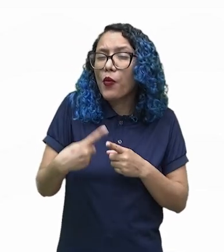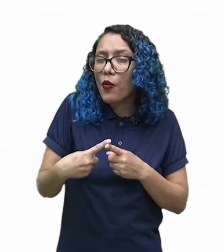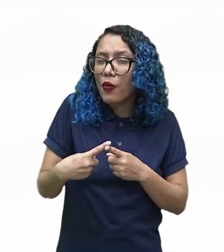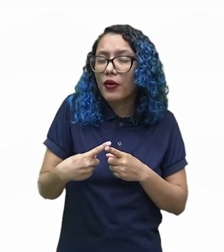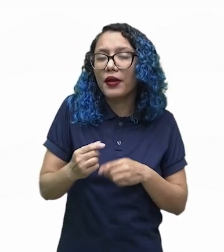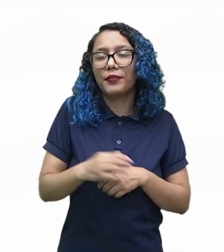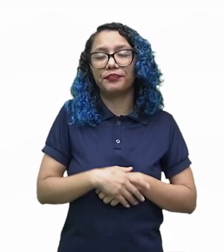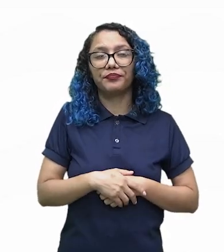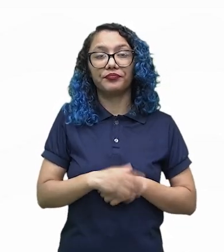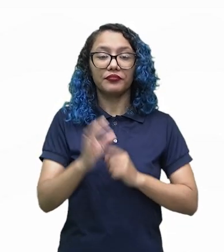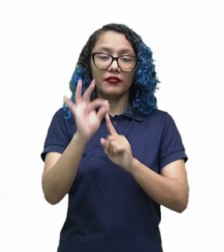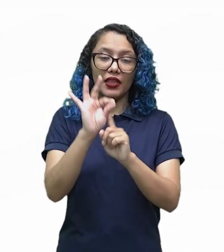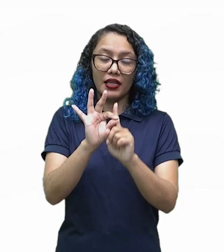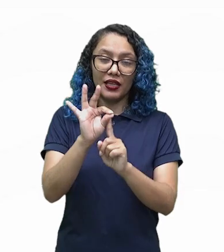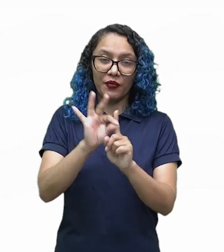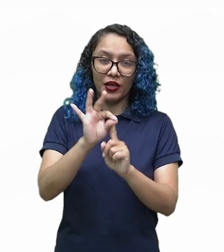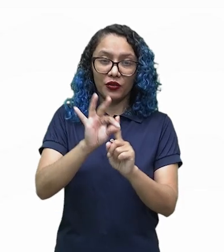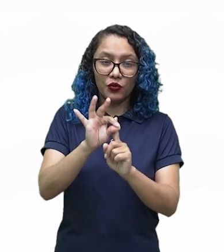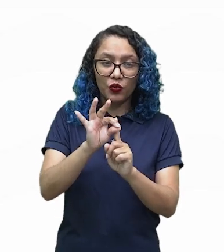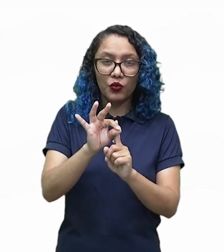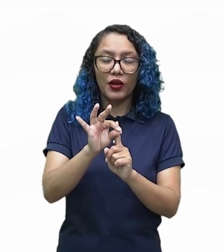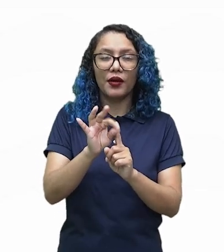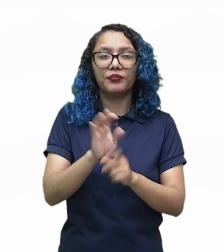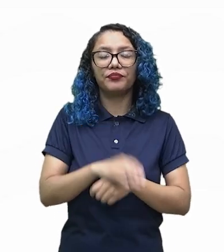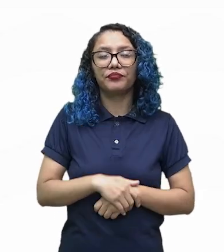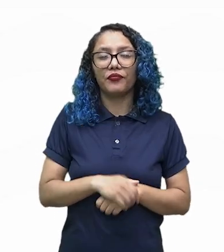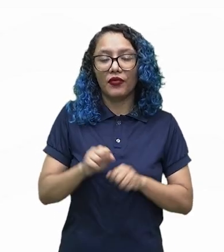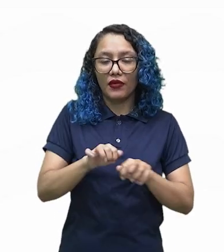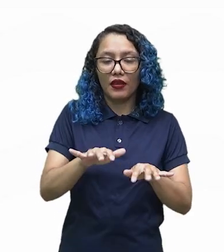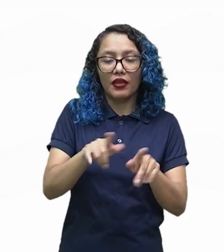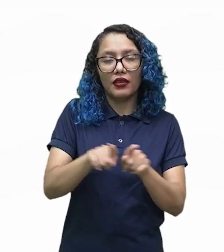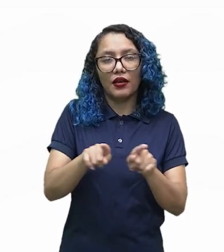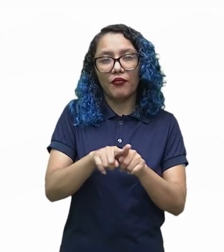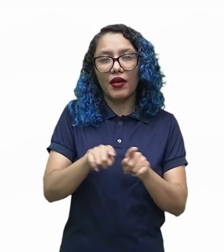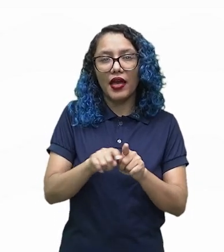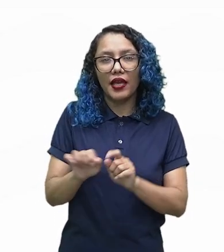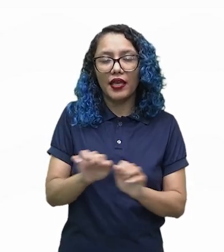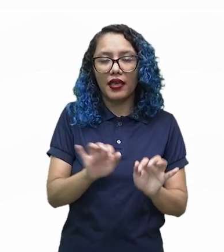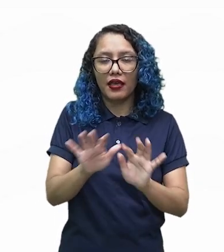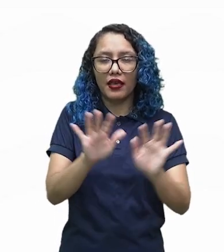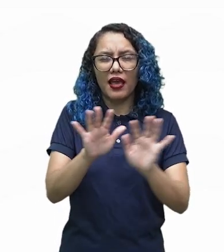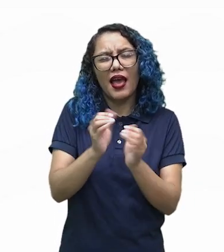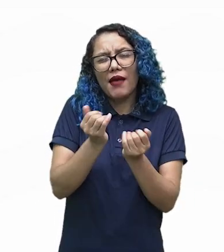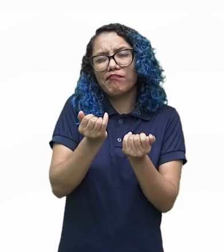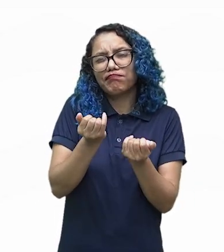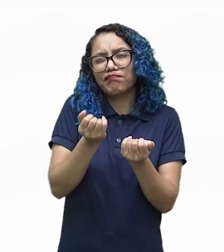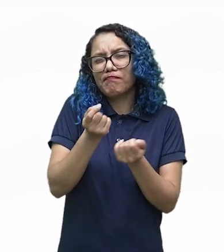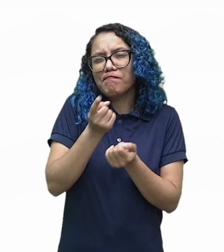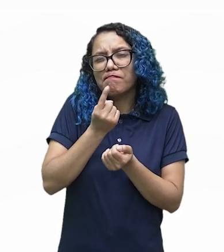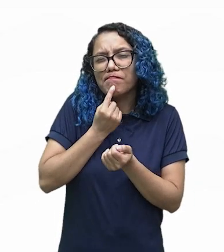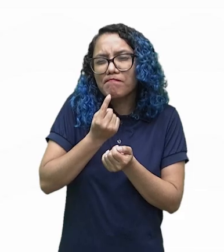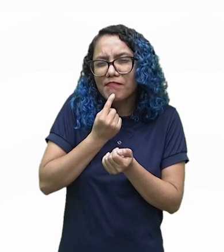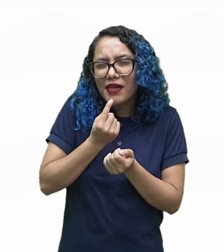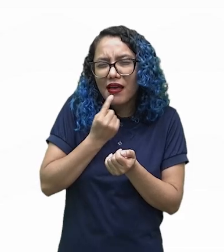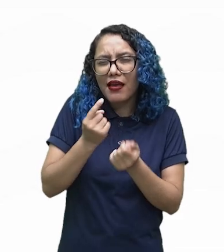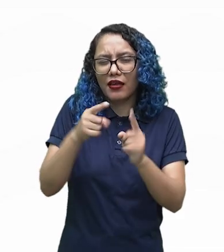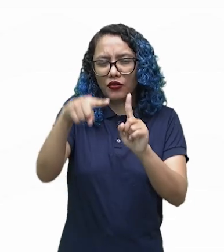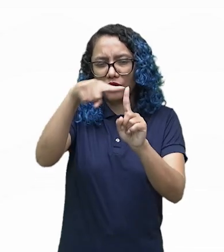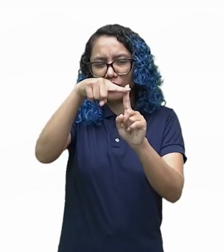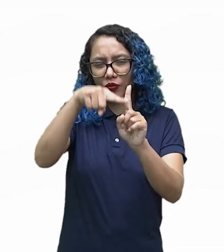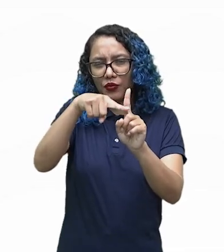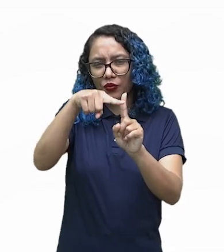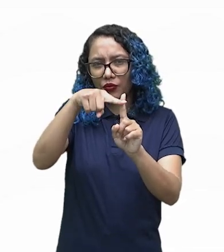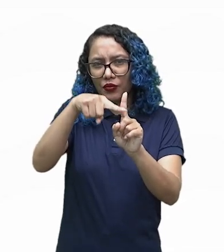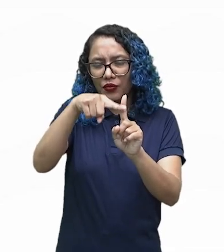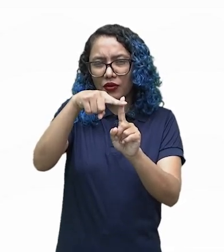matéria, porque as suas temperaturas de fusão e ebulição estão, assim, muito próximas, né? De uma realidade em